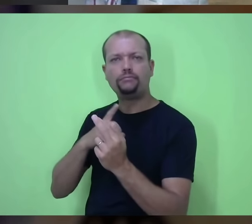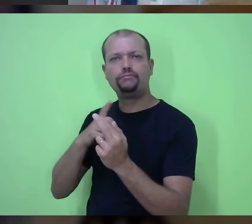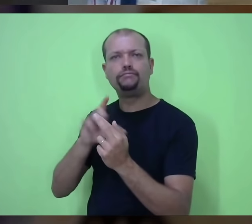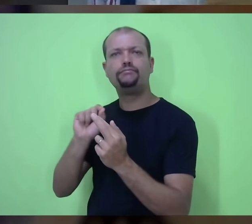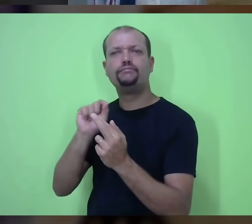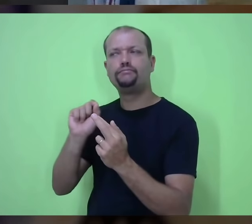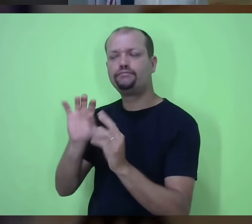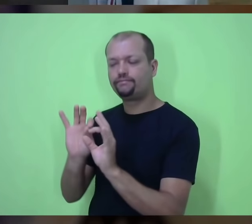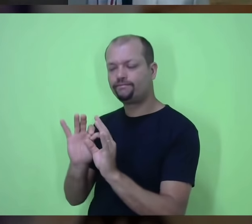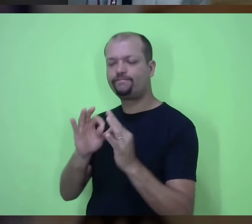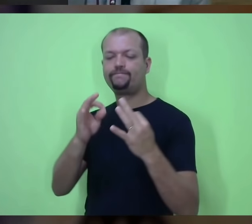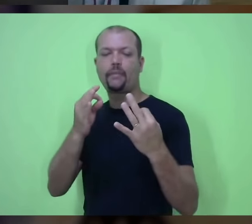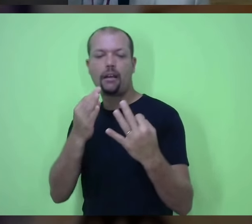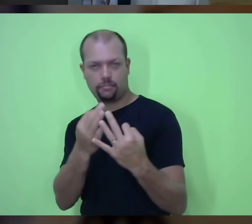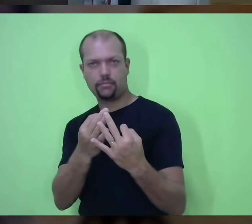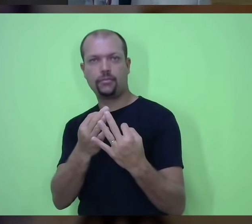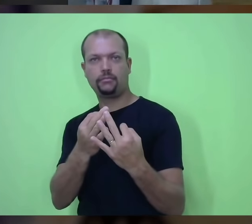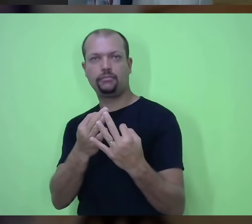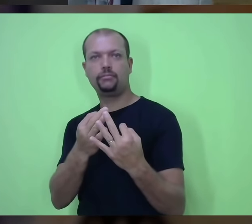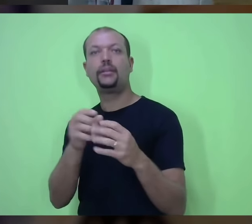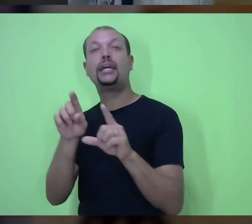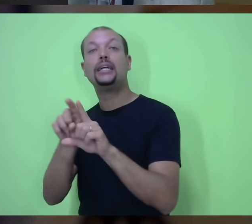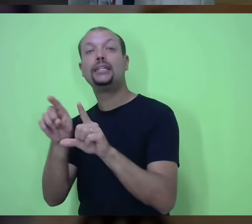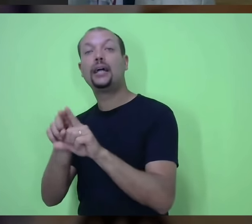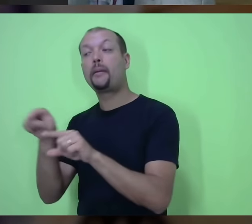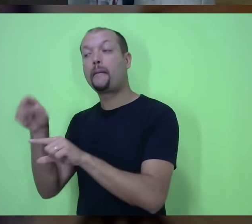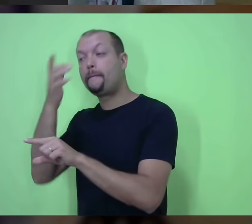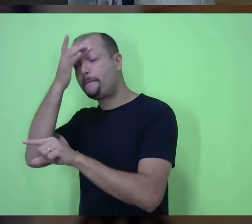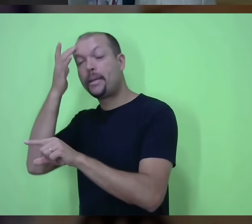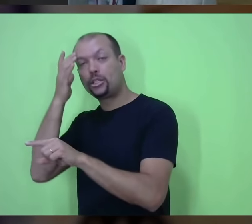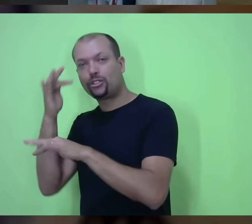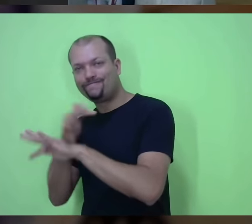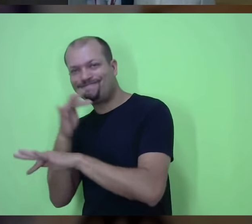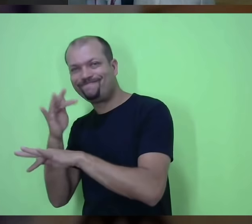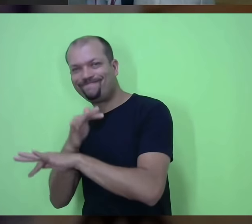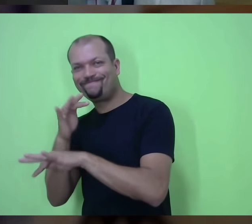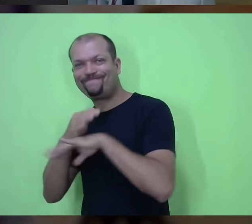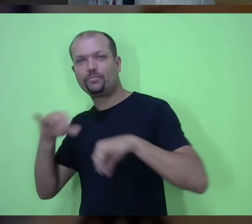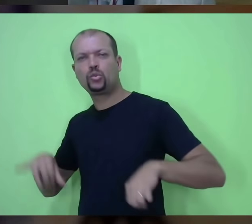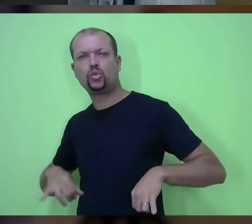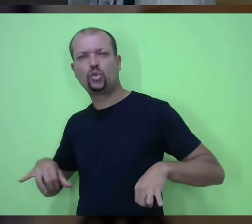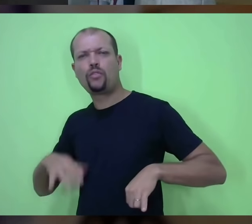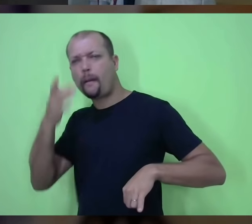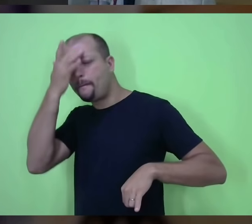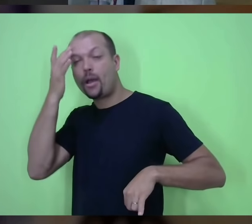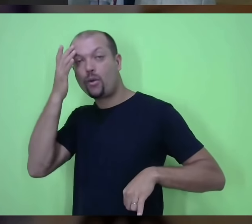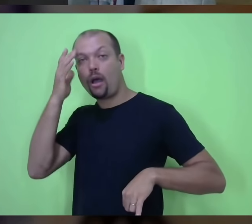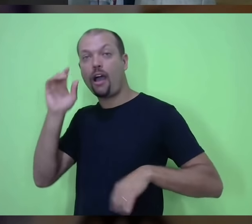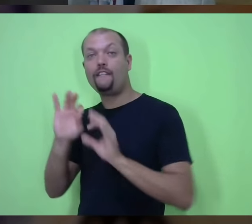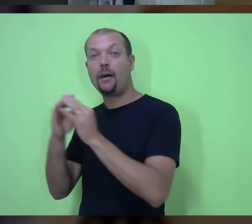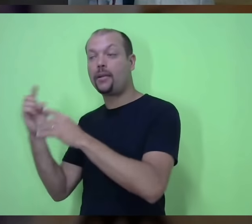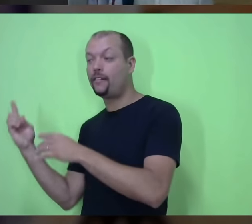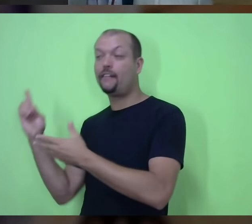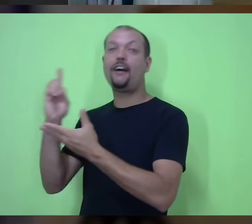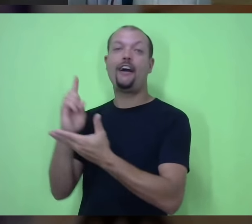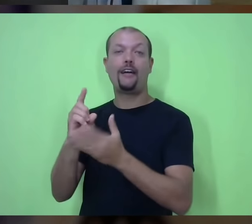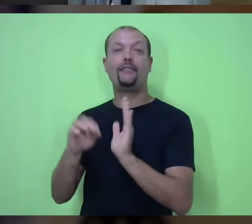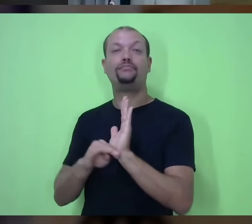família e aí situações de vulnerabilidade social e alguém amparando,